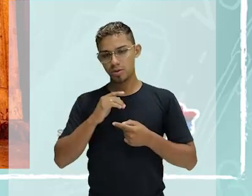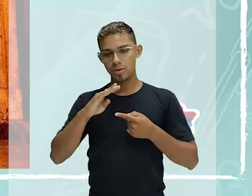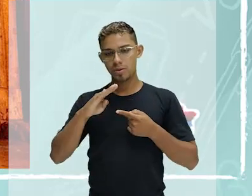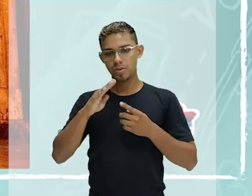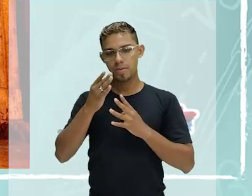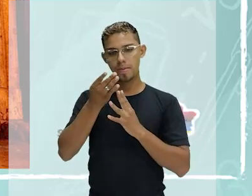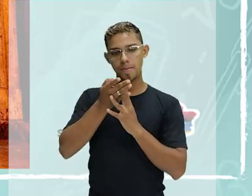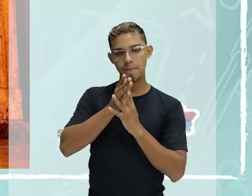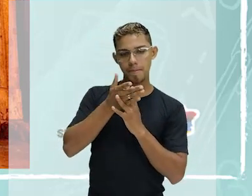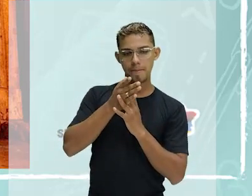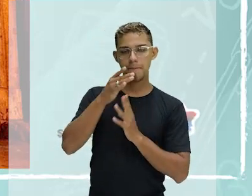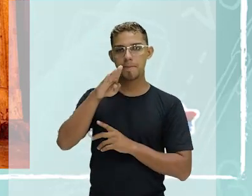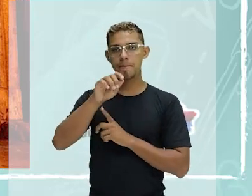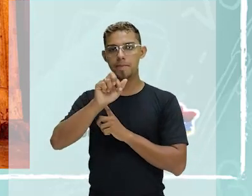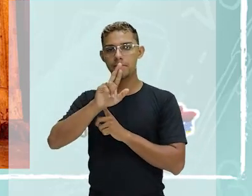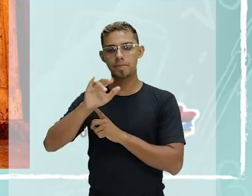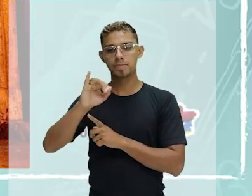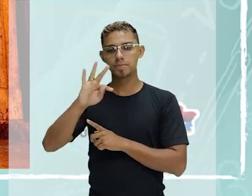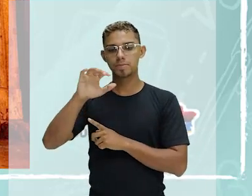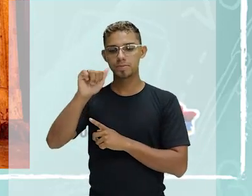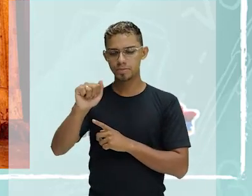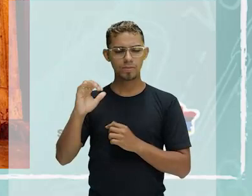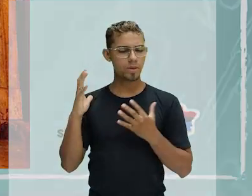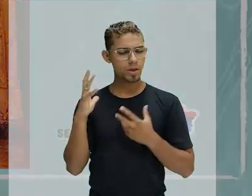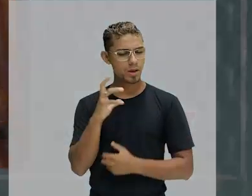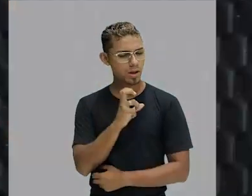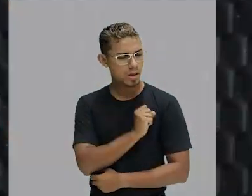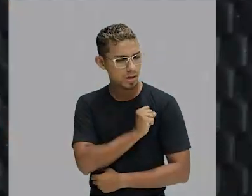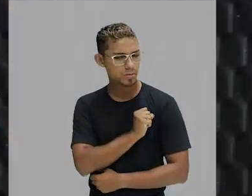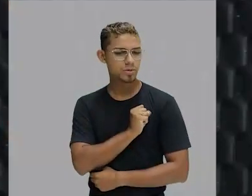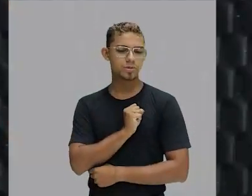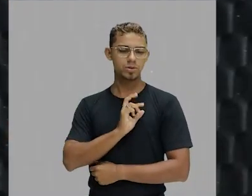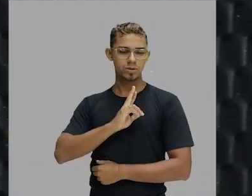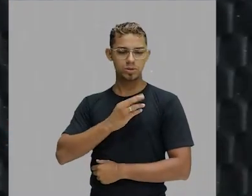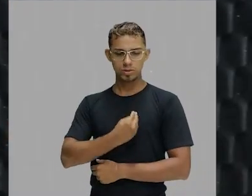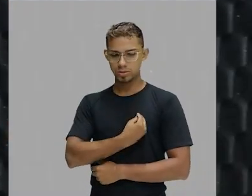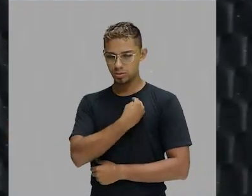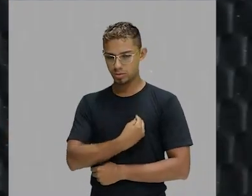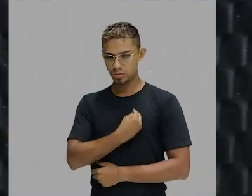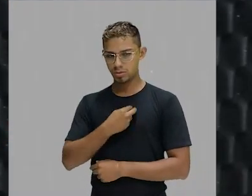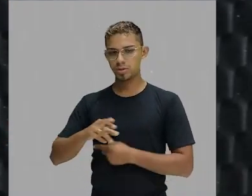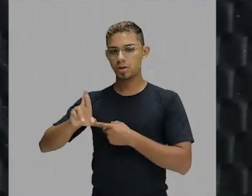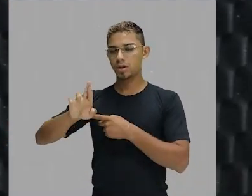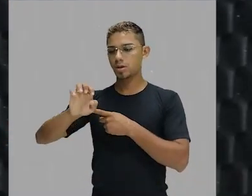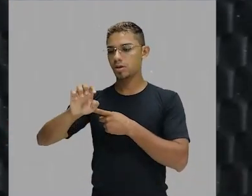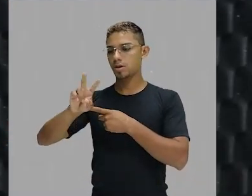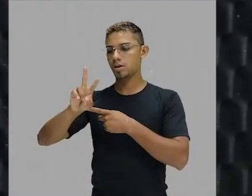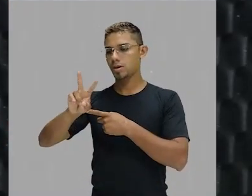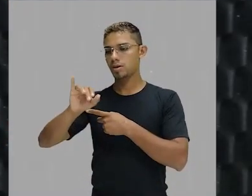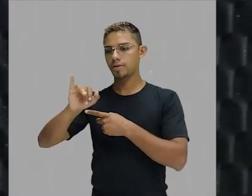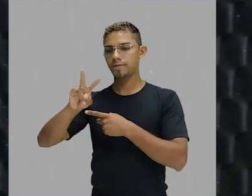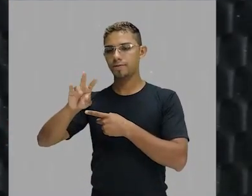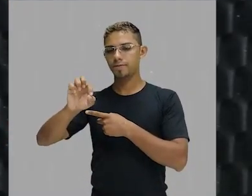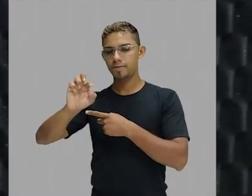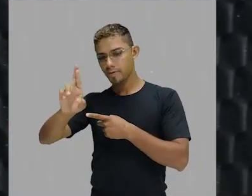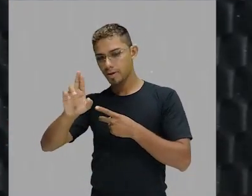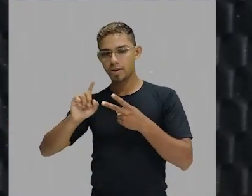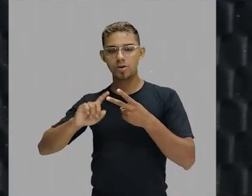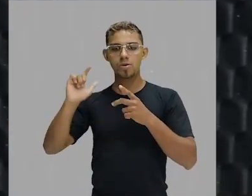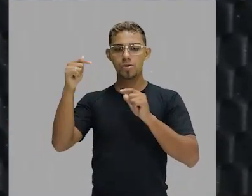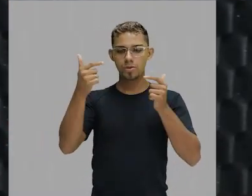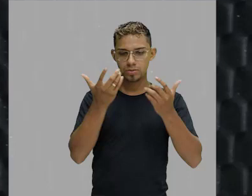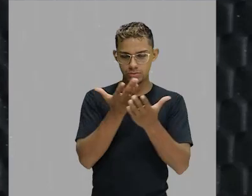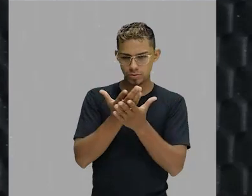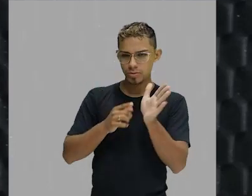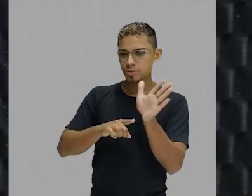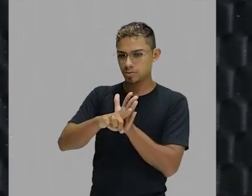a minha cidade, amo o fato do Centro Histórico de São Luís, a Praia Grande, entre outras partes do Centro Histórico, que não é só a Praia Grande, pesquisem a aula que